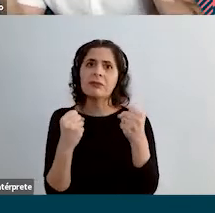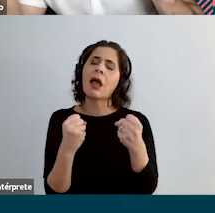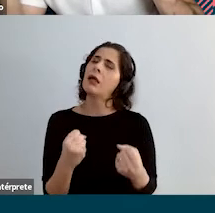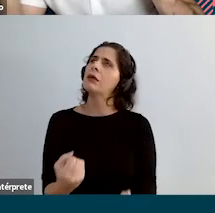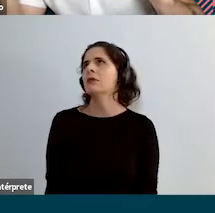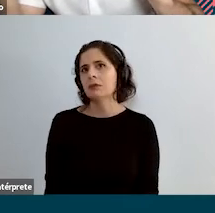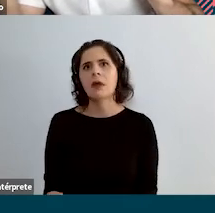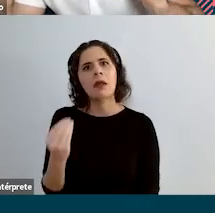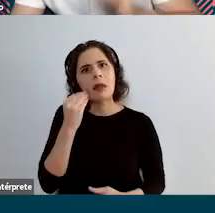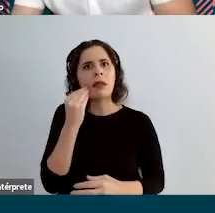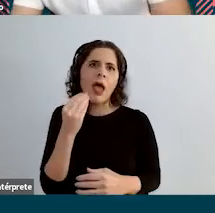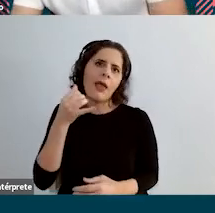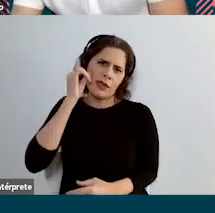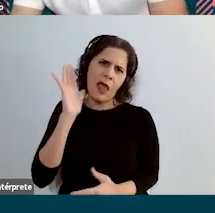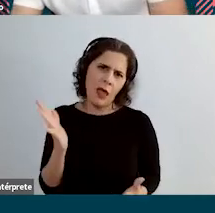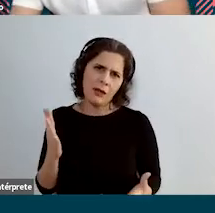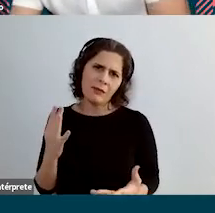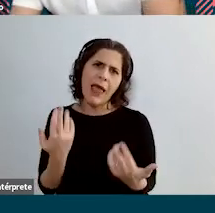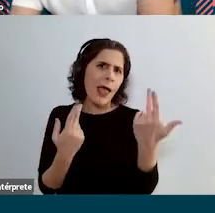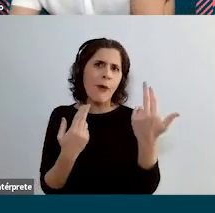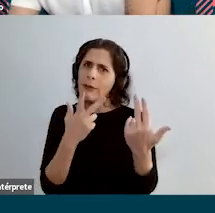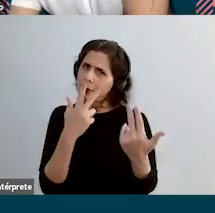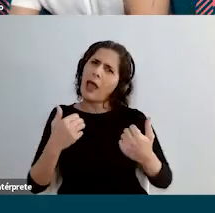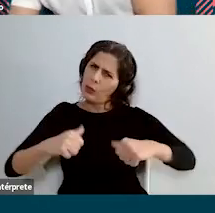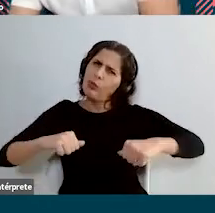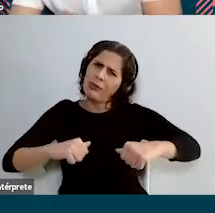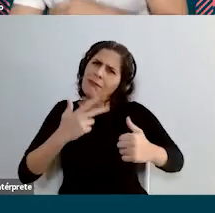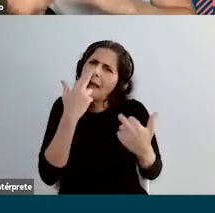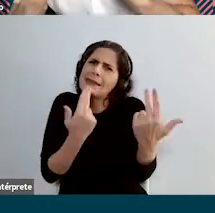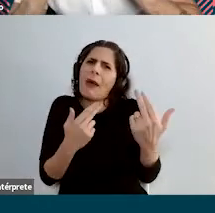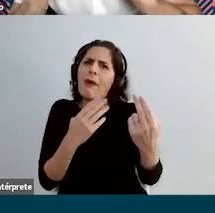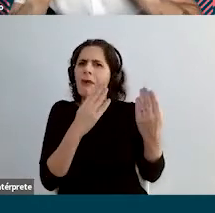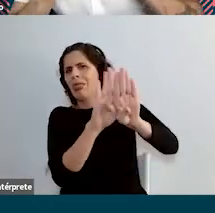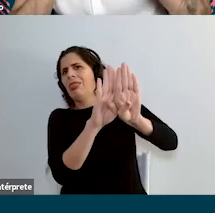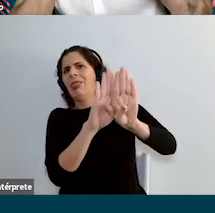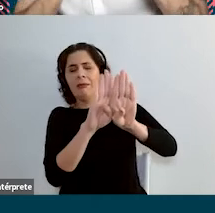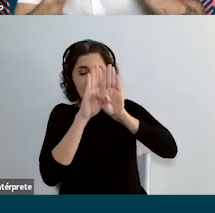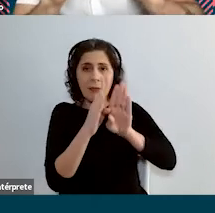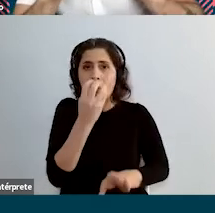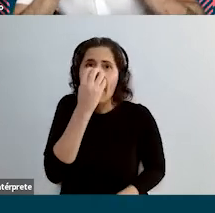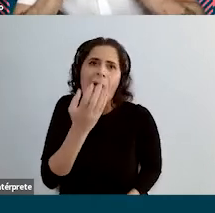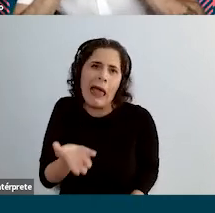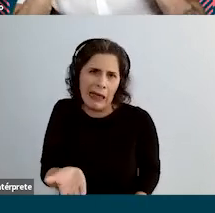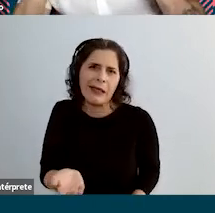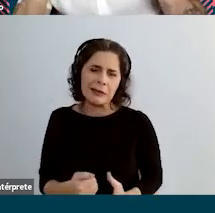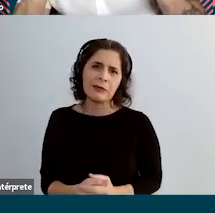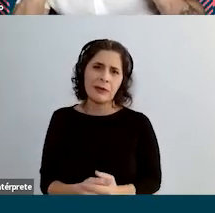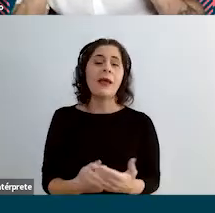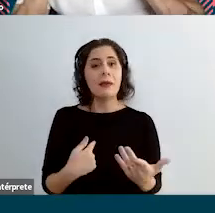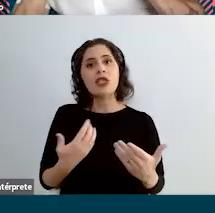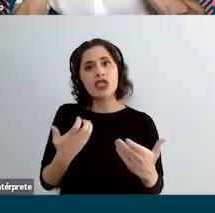e ele fechar na sua cara, né? É igual a porta fechando na cara. Então, a gente queria estabilizar isso, essa parte